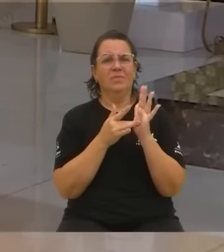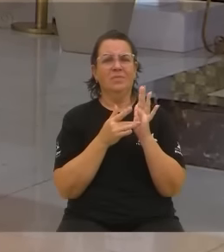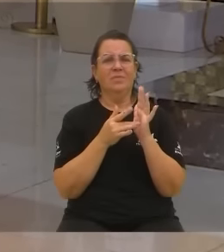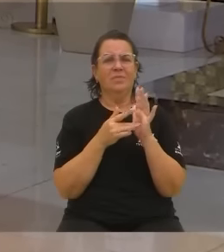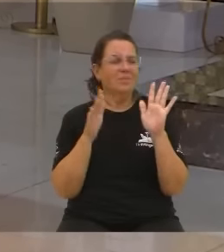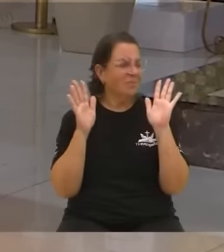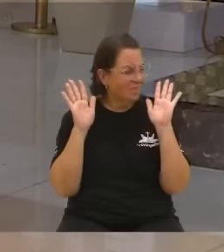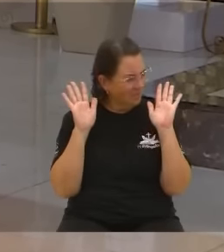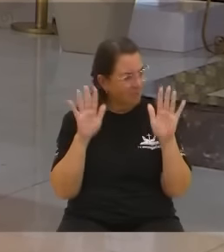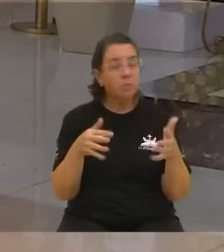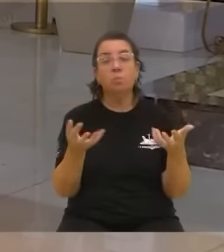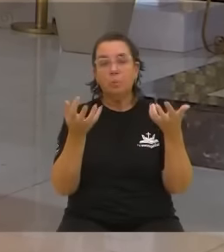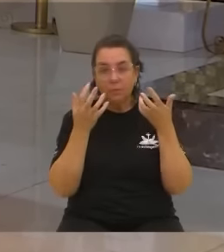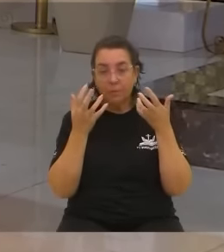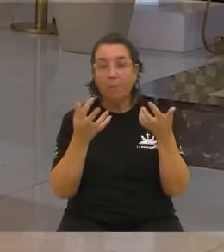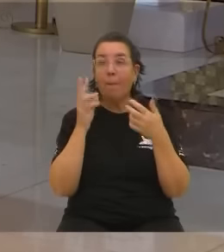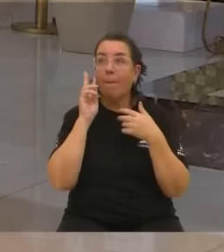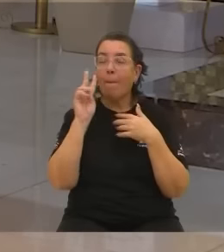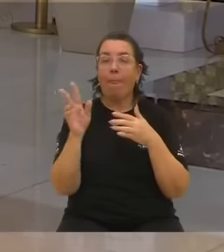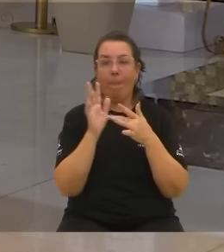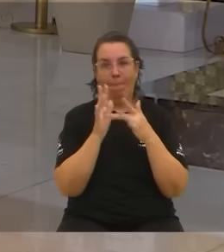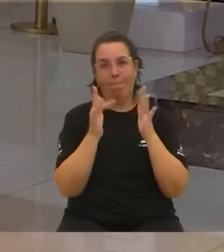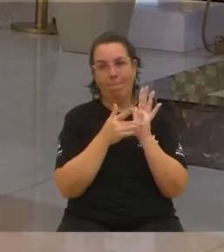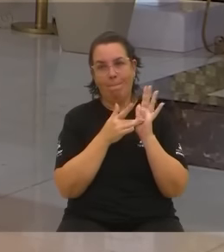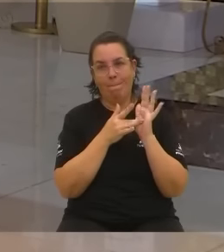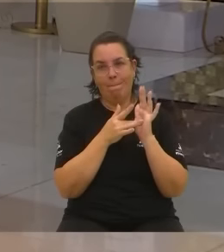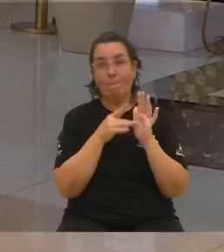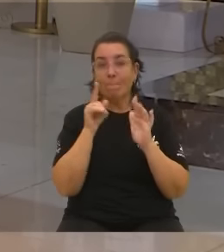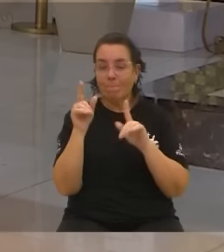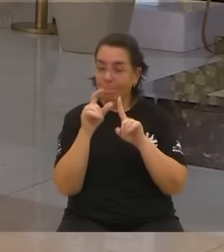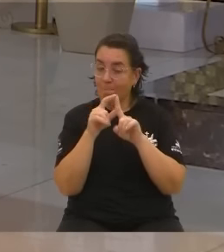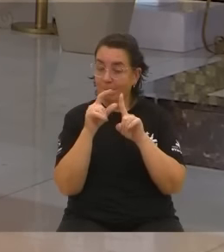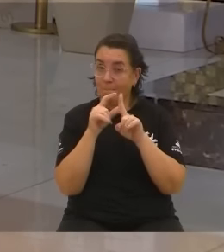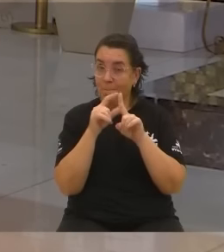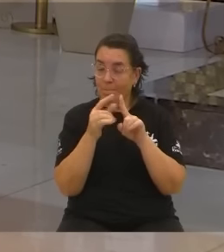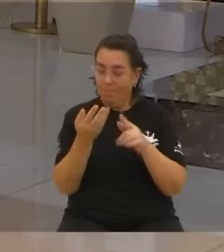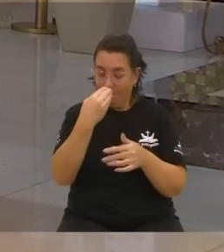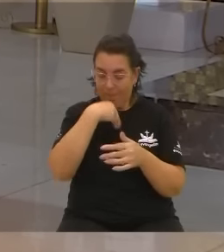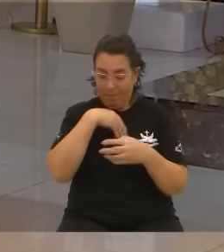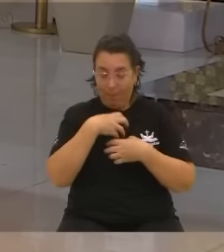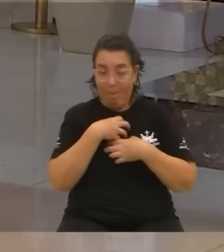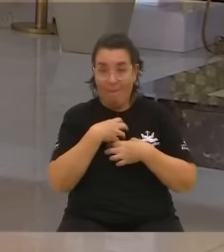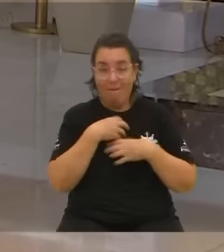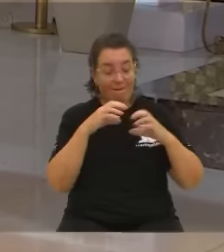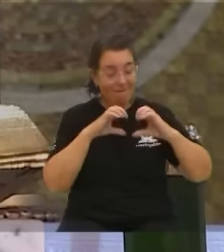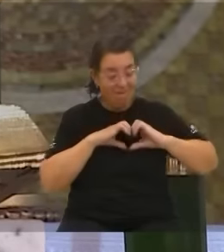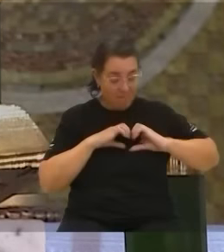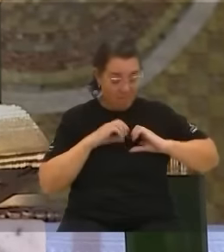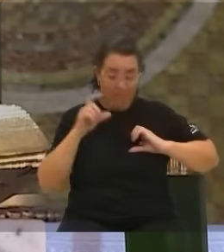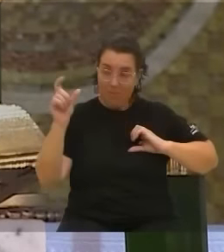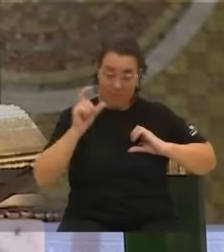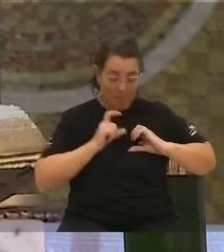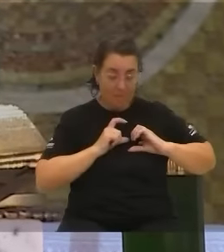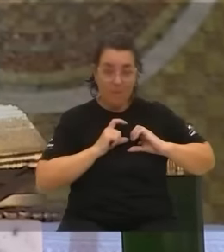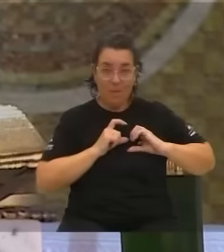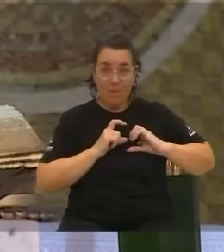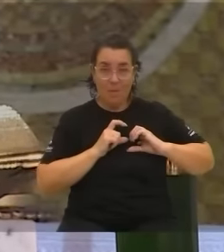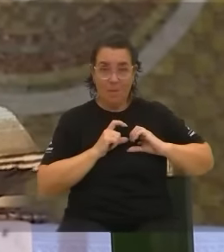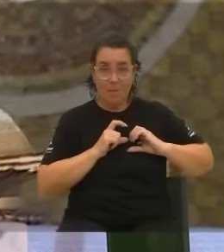quero ver o Senhor. Essa é a palavra que devia estar dentro do nosso coração. Veja, a palavra